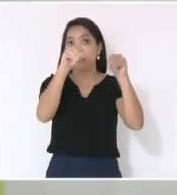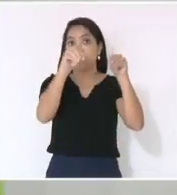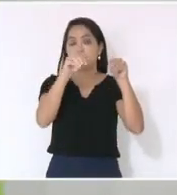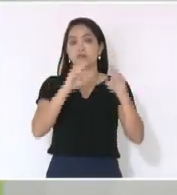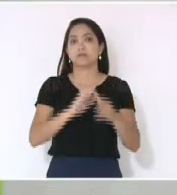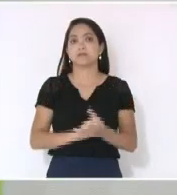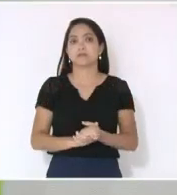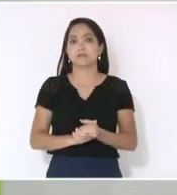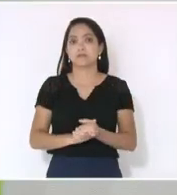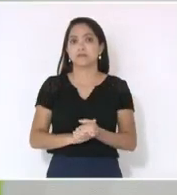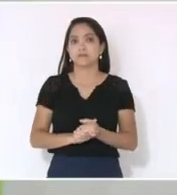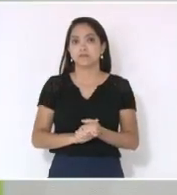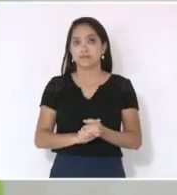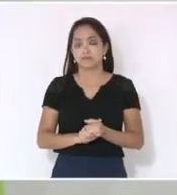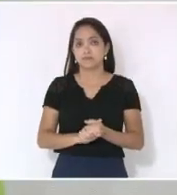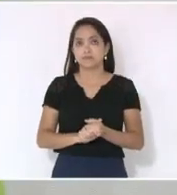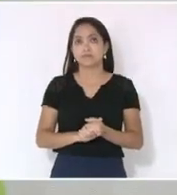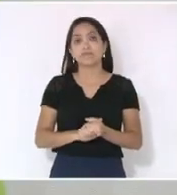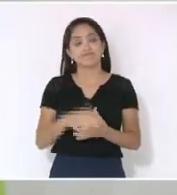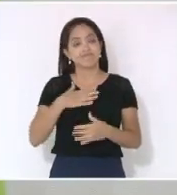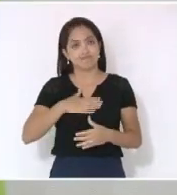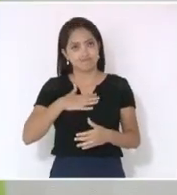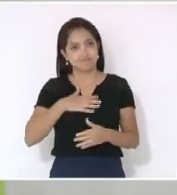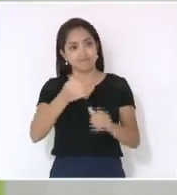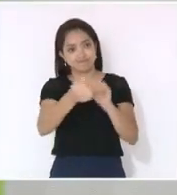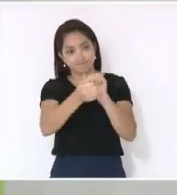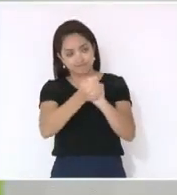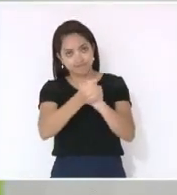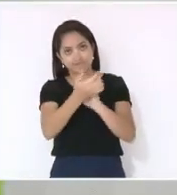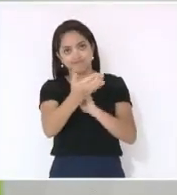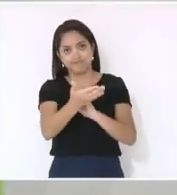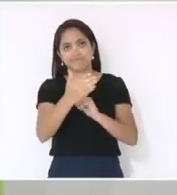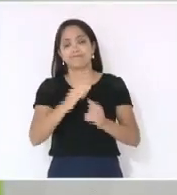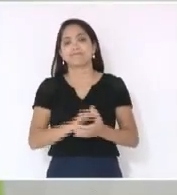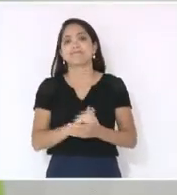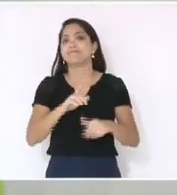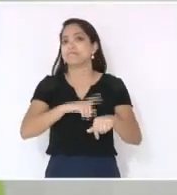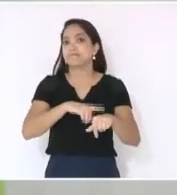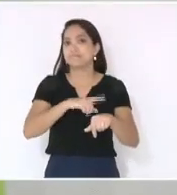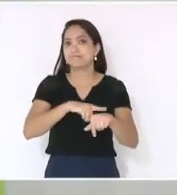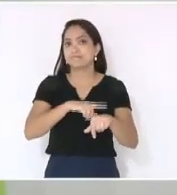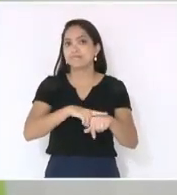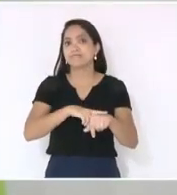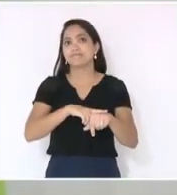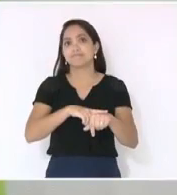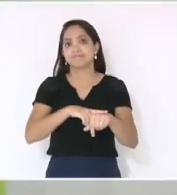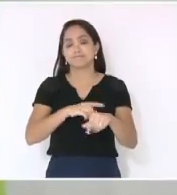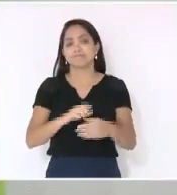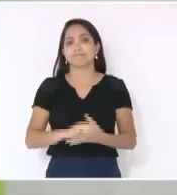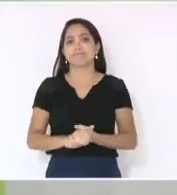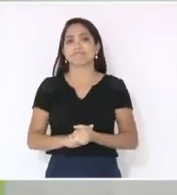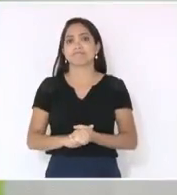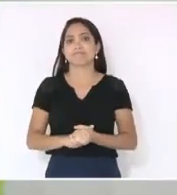isso? Gostaria muito de estar do seu lado lá, nesse momento, na maior feira do Brasil.